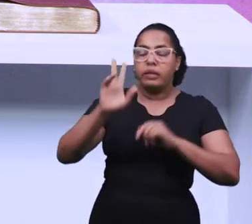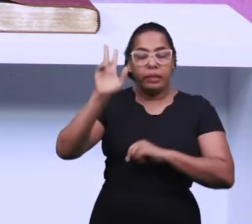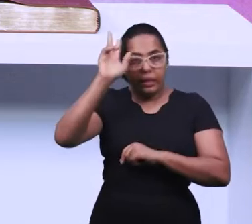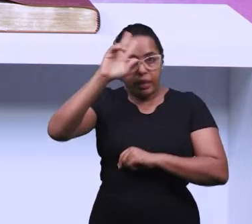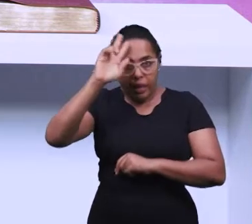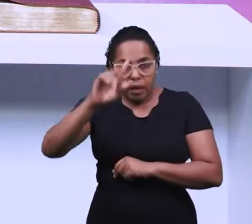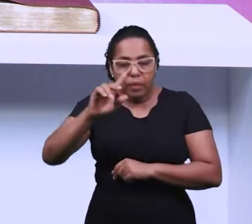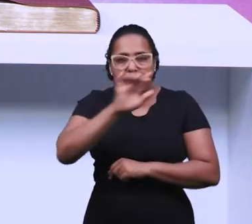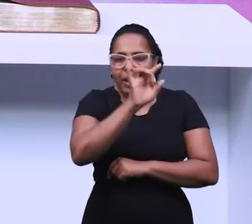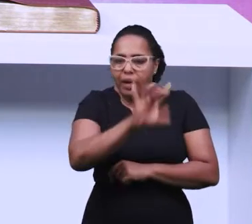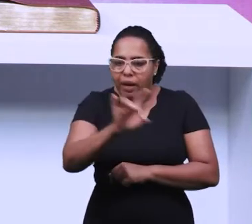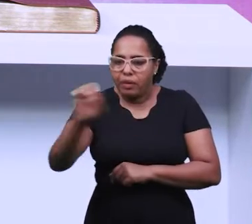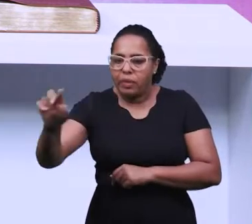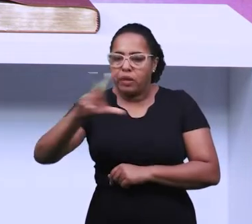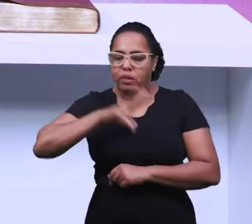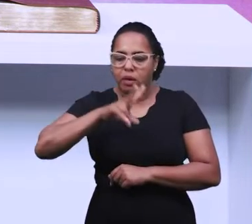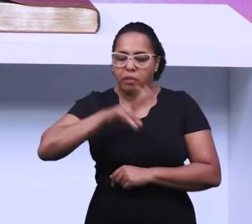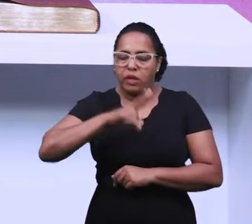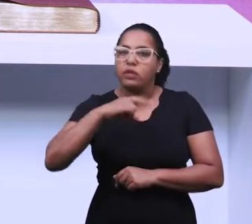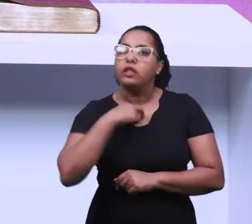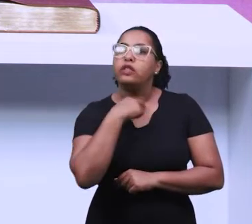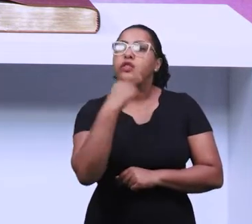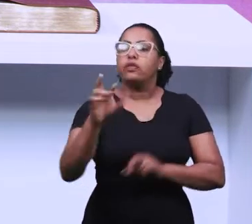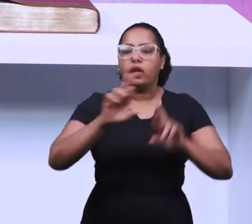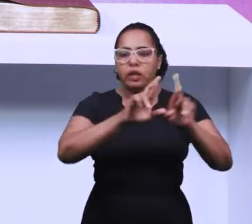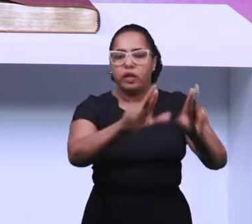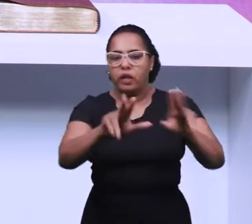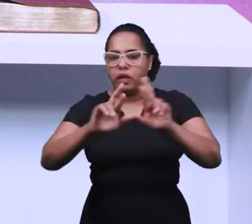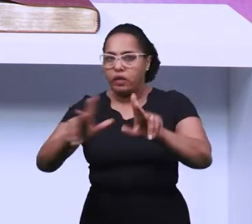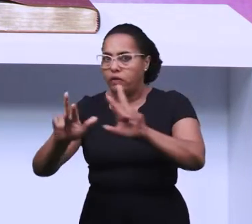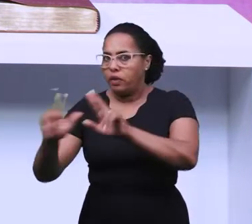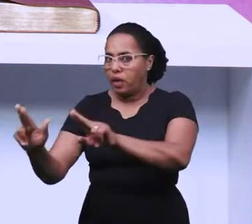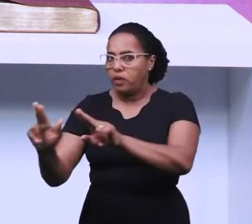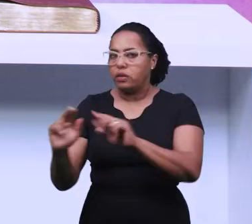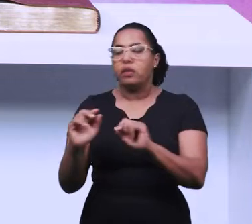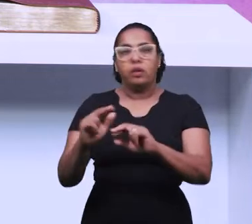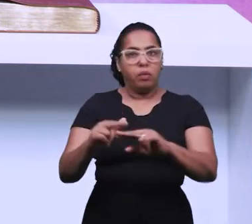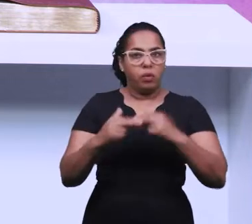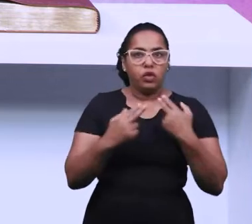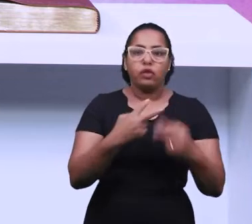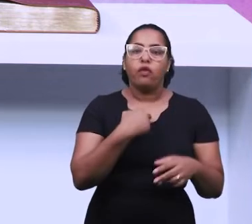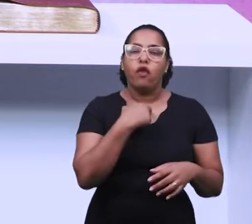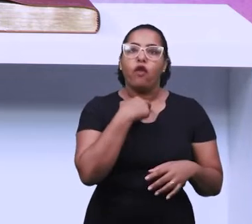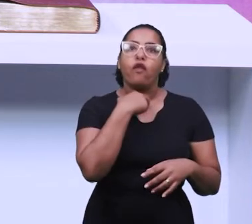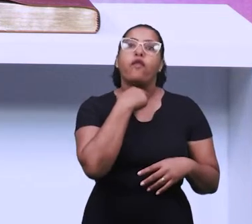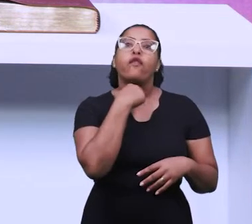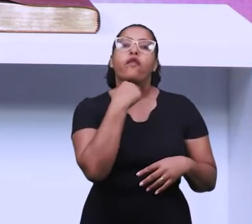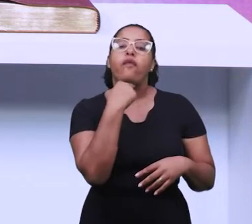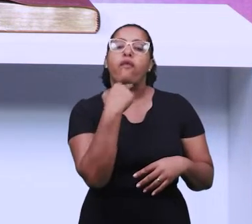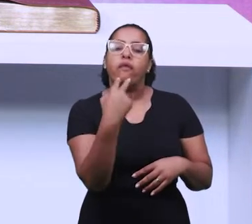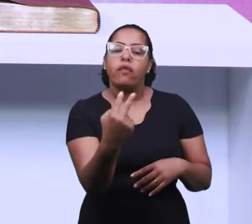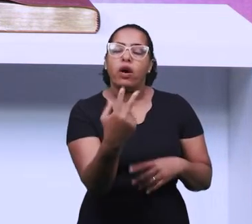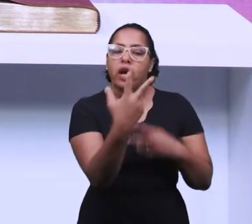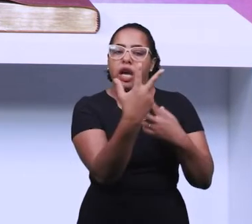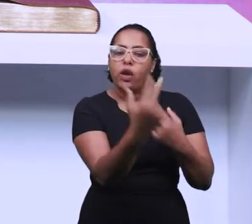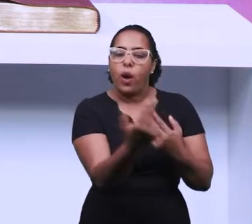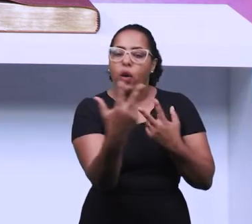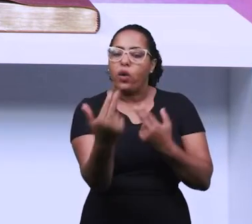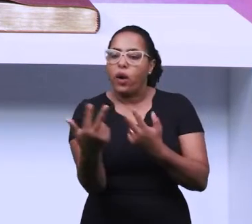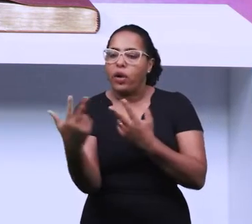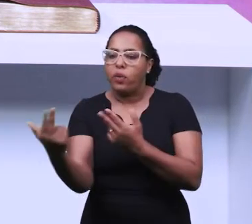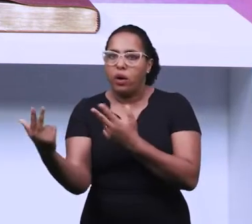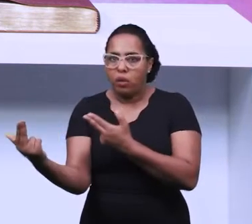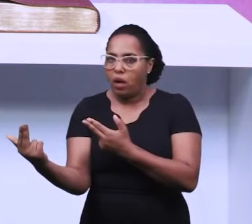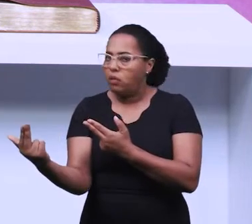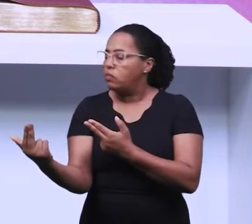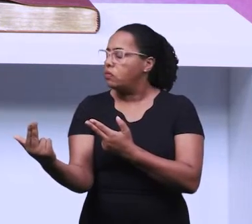Lembrem-se sempre que cada pessoa tem qualidade vocal diferente uma da outra. Por isso, nenhuma voz deve ser considerada